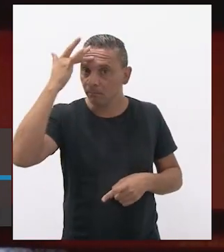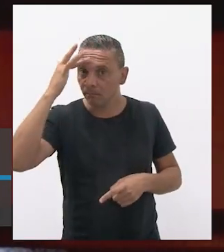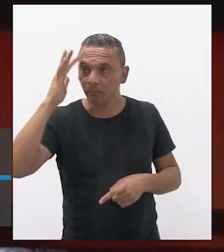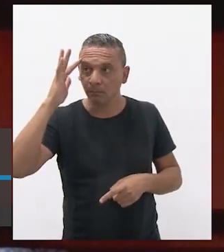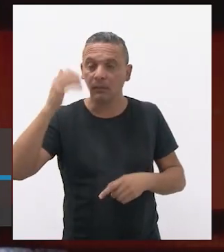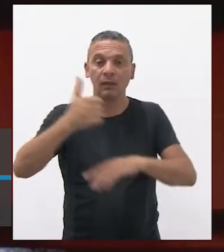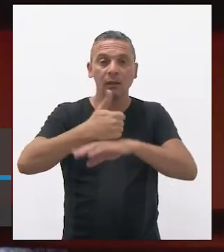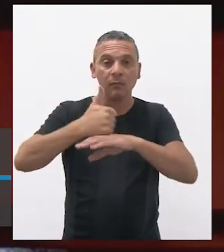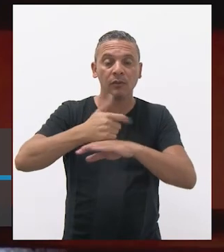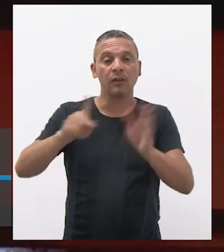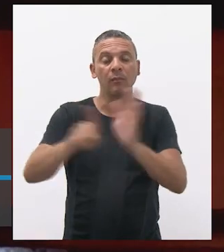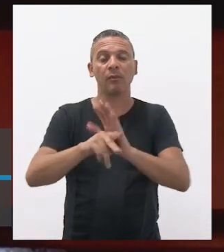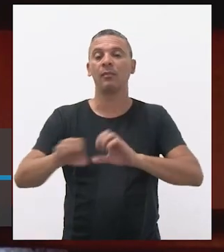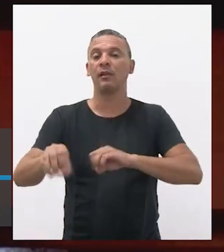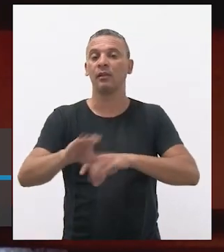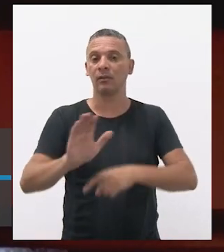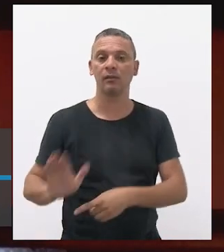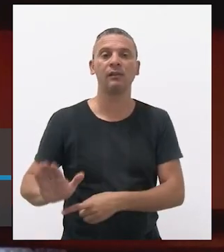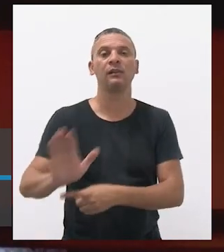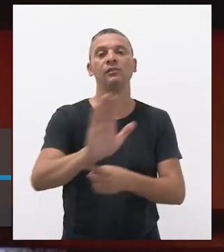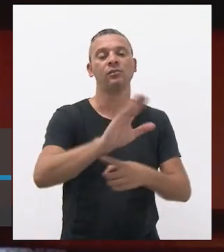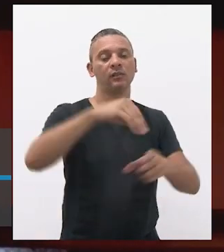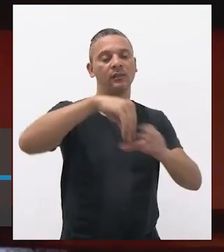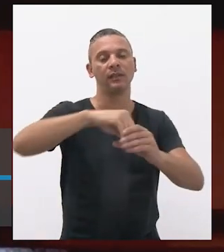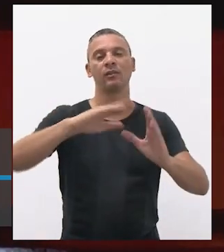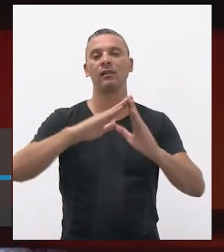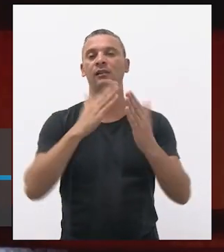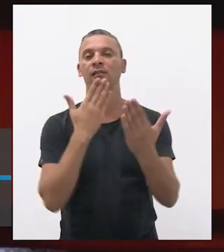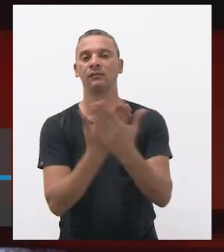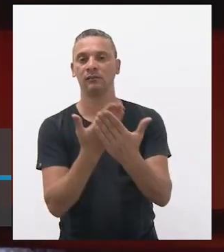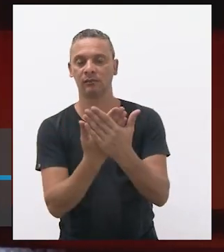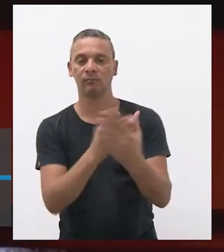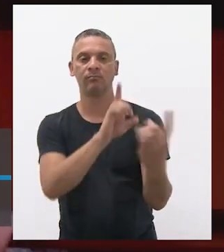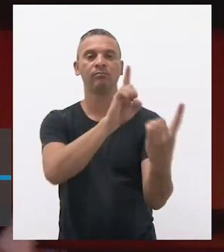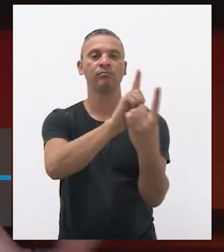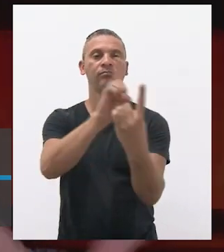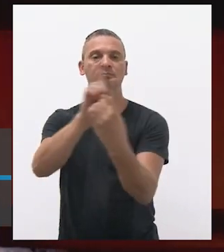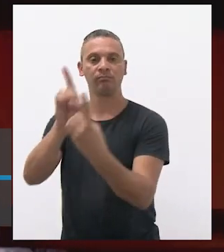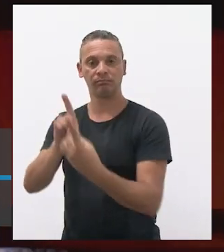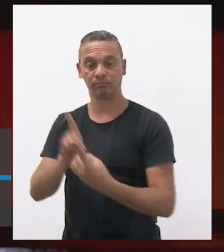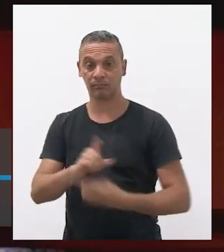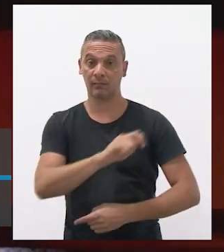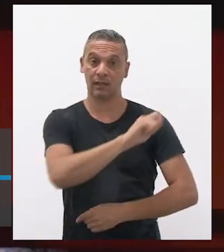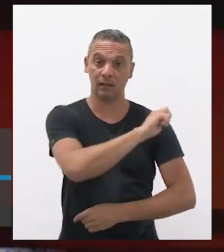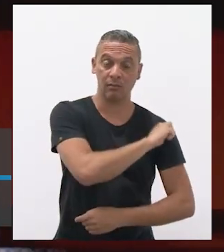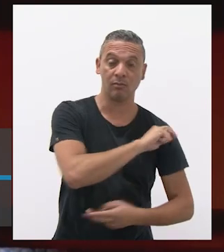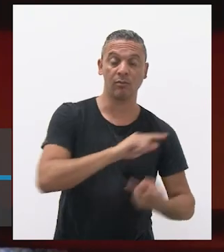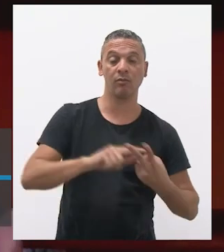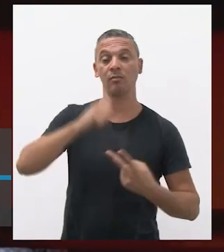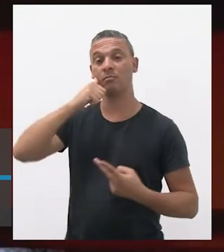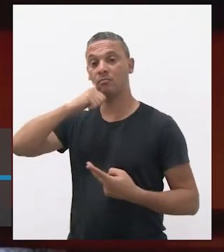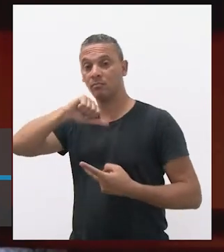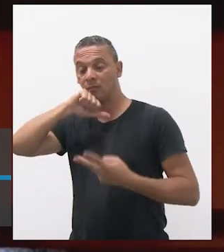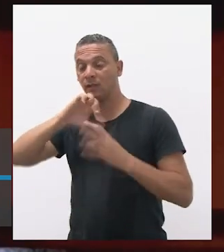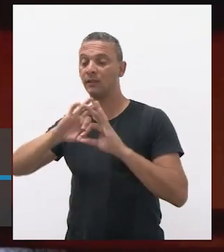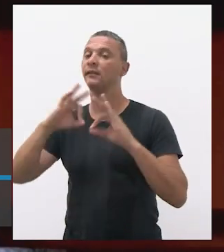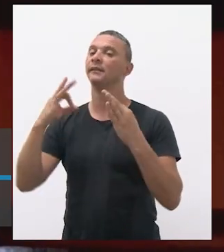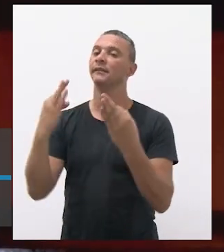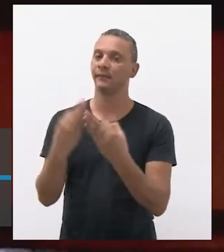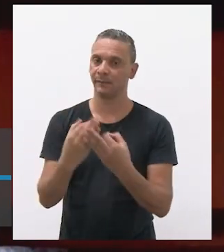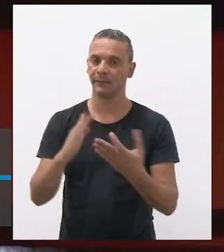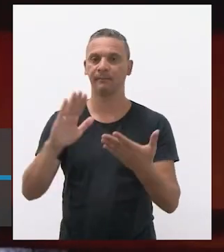ele pode controlar o afeto, ainda que não seja ainda que ele não deseje